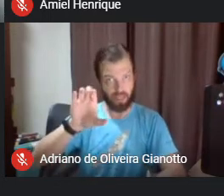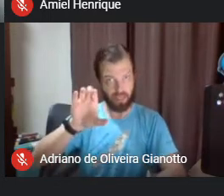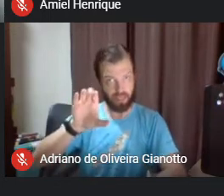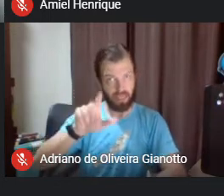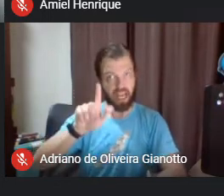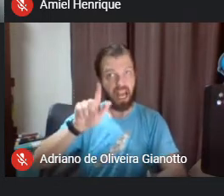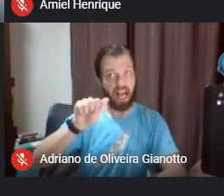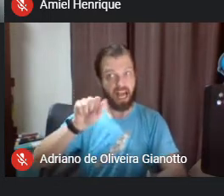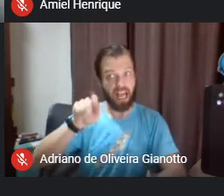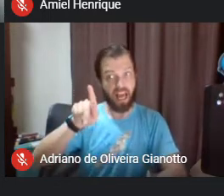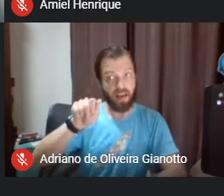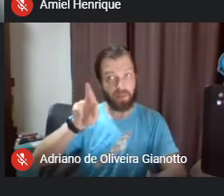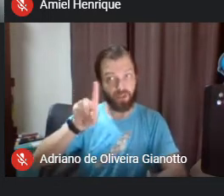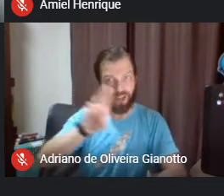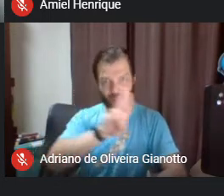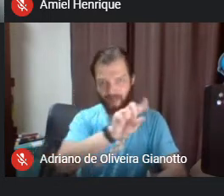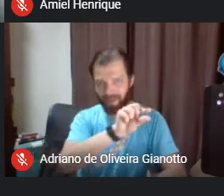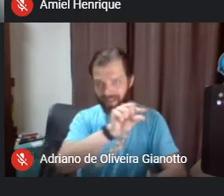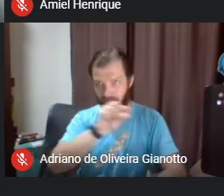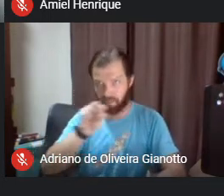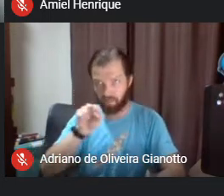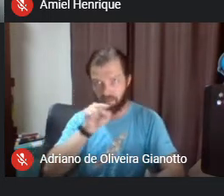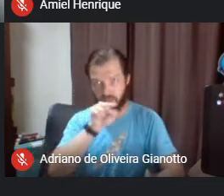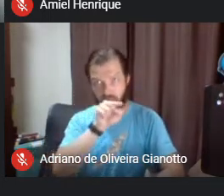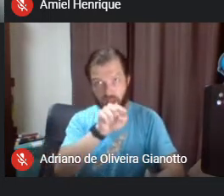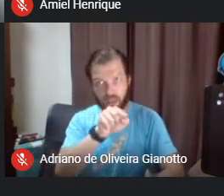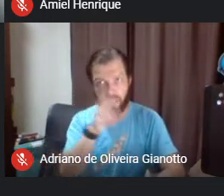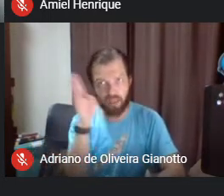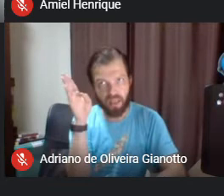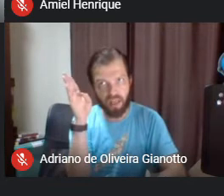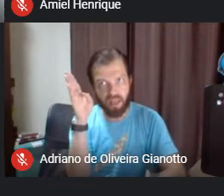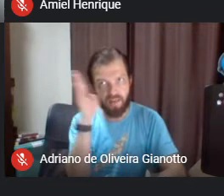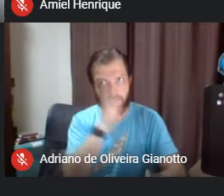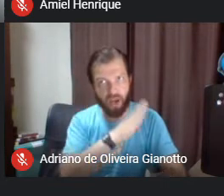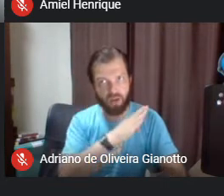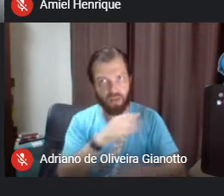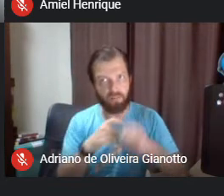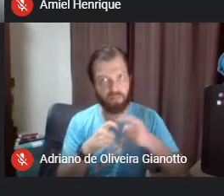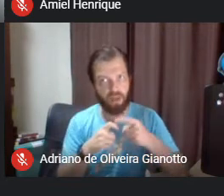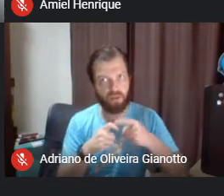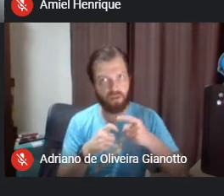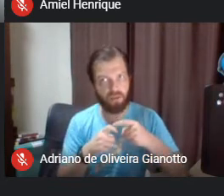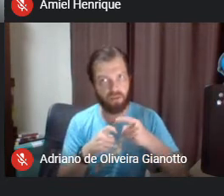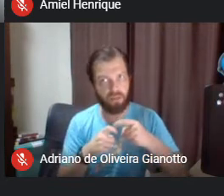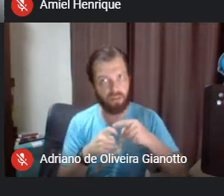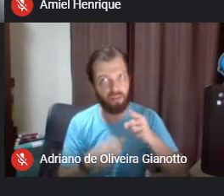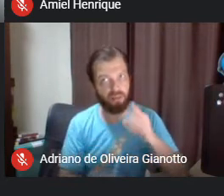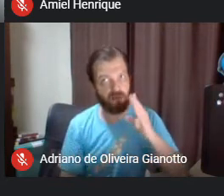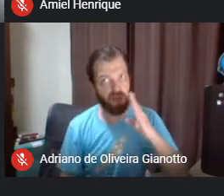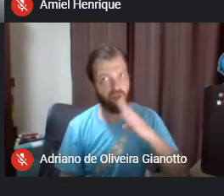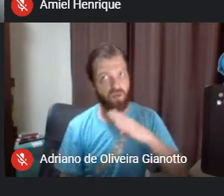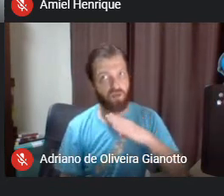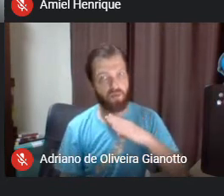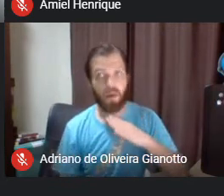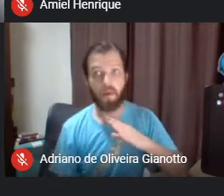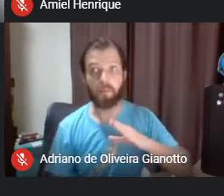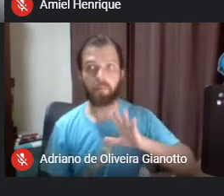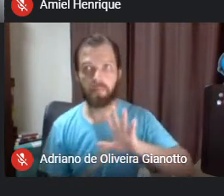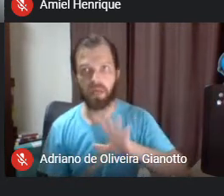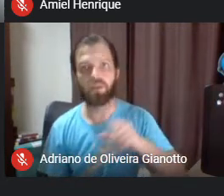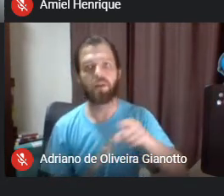para essa pessoa, o nome dele. Tem o nome dele ali no slide ali. Foi um sujeito